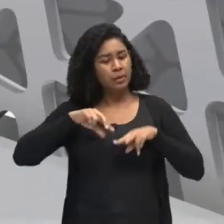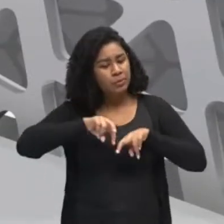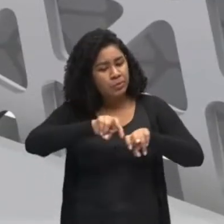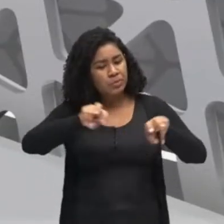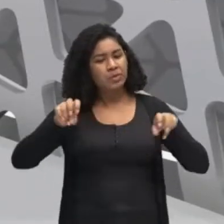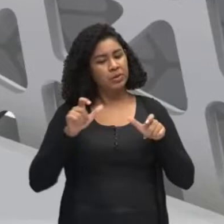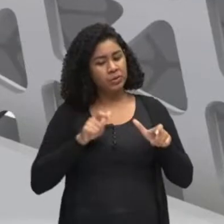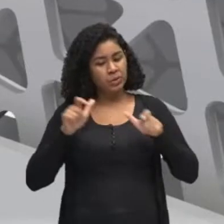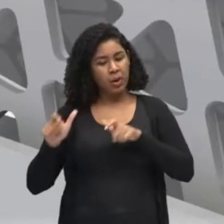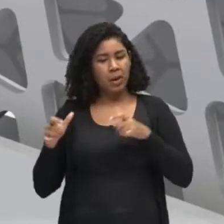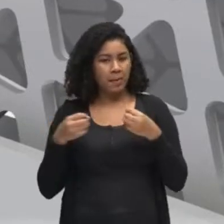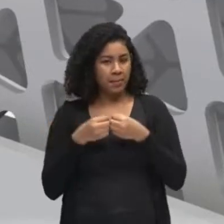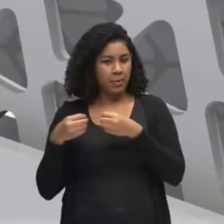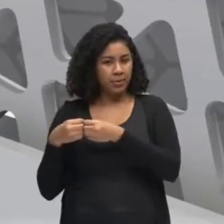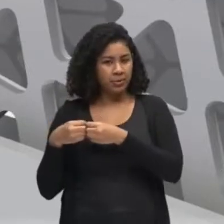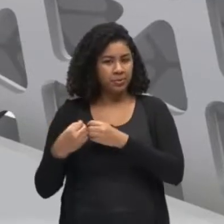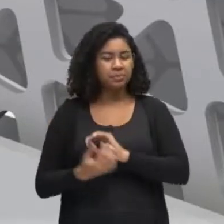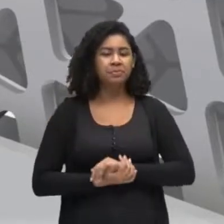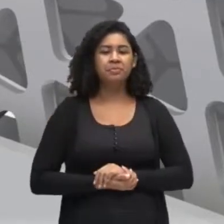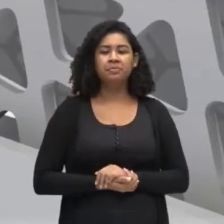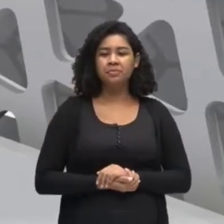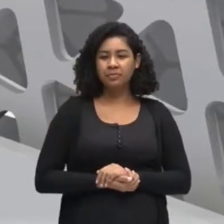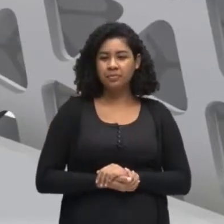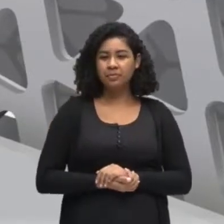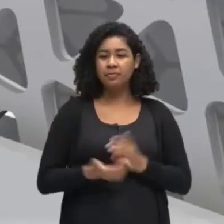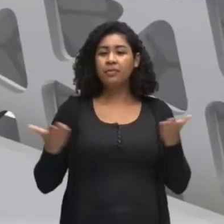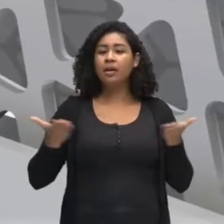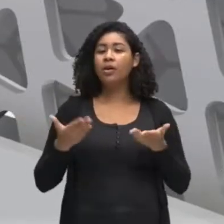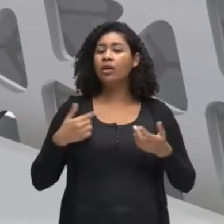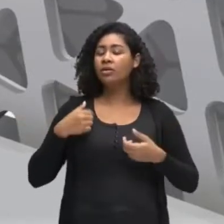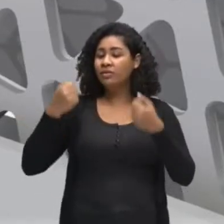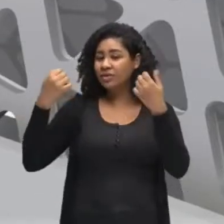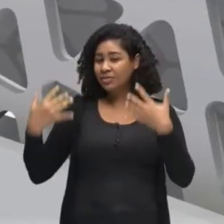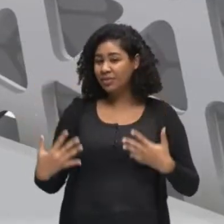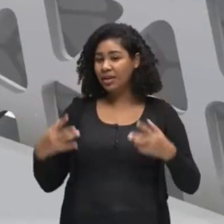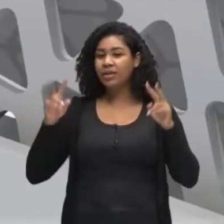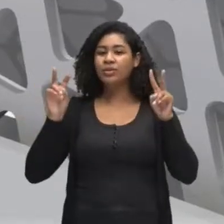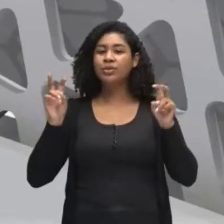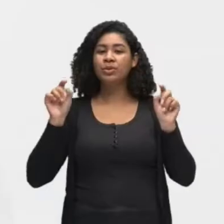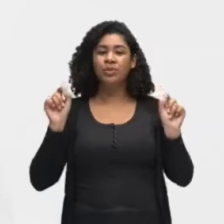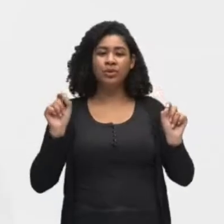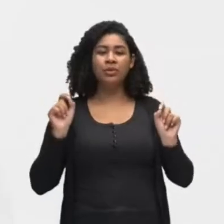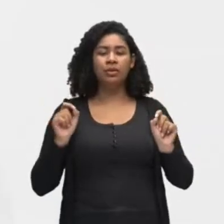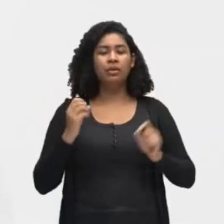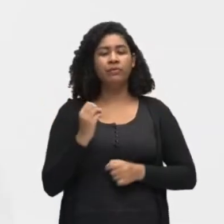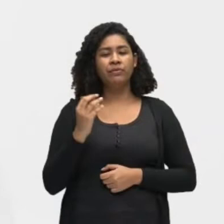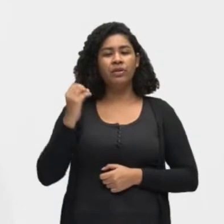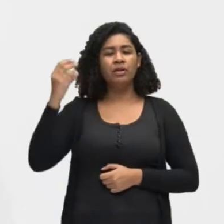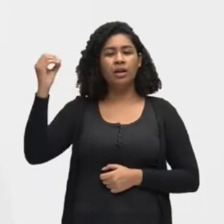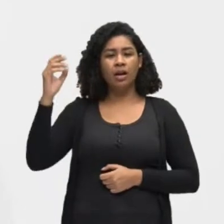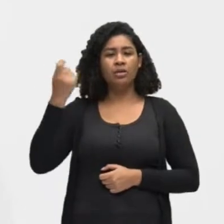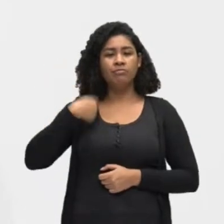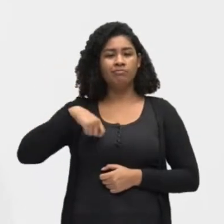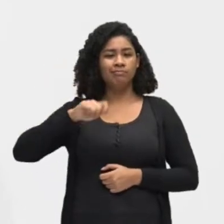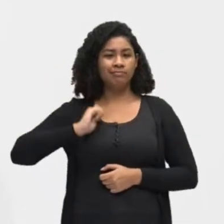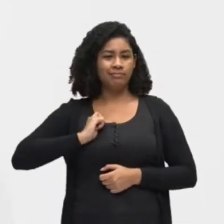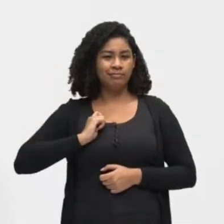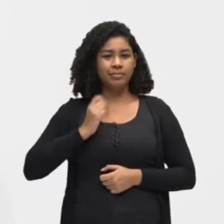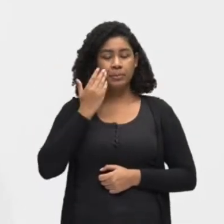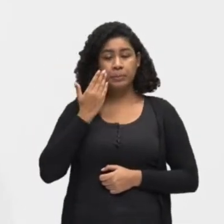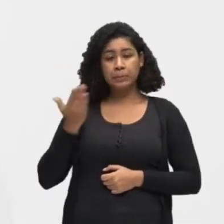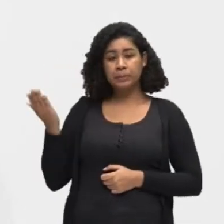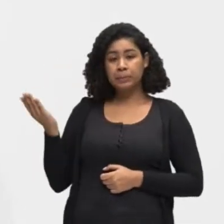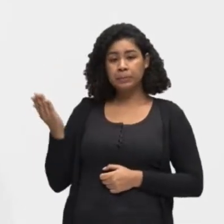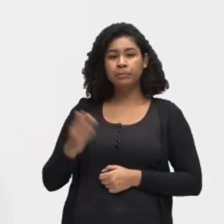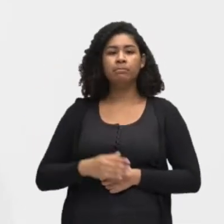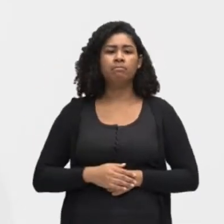bom? Bom, nós vamos falar agora das viagens espanholas. Olha aí para vocês. As viagens espanholas